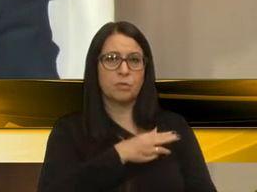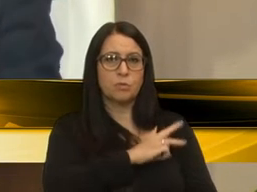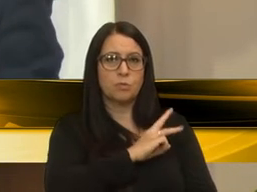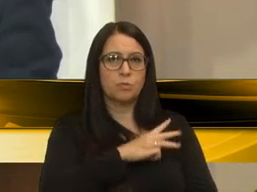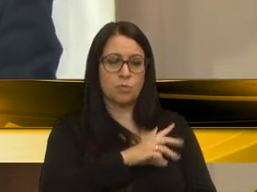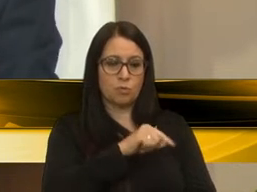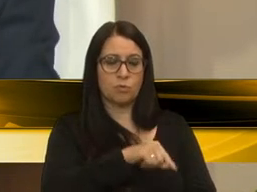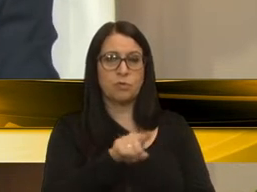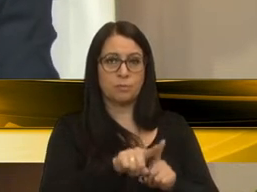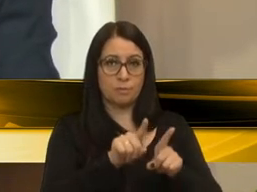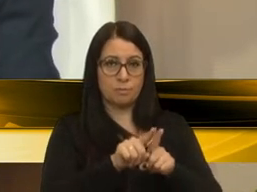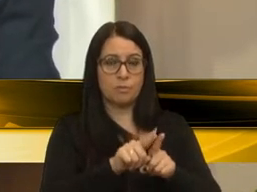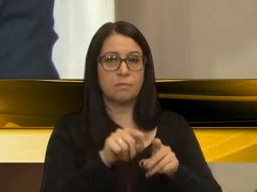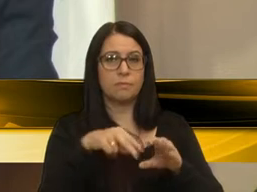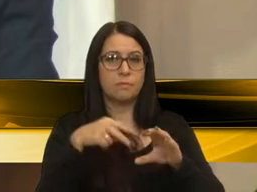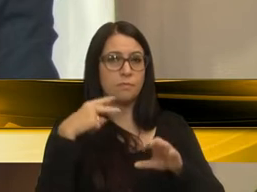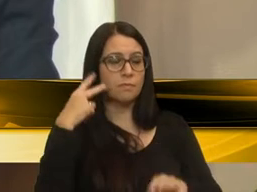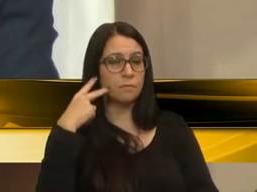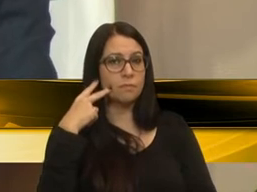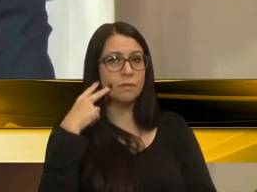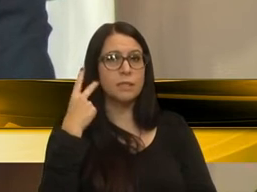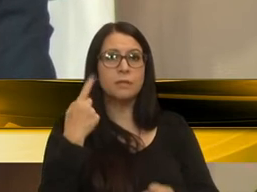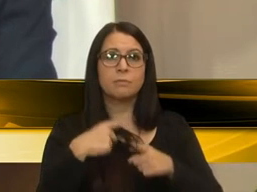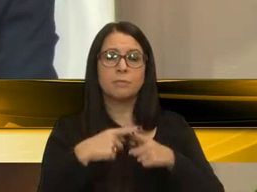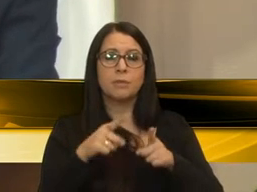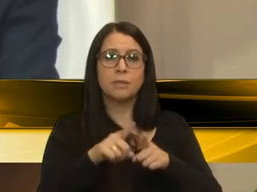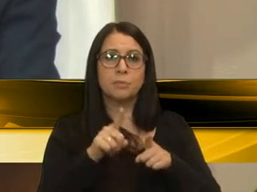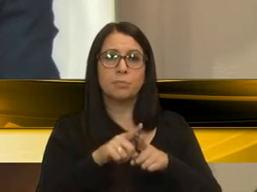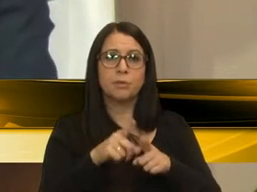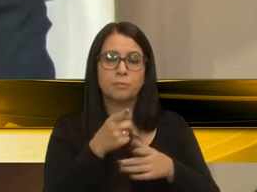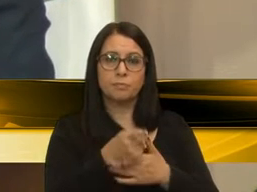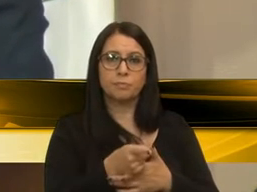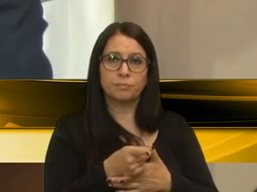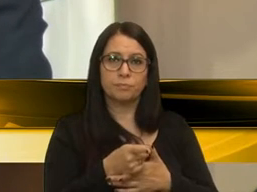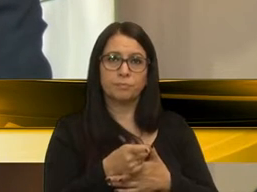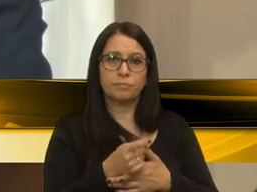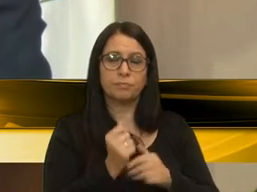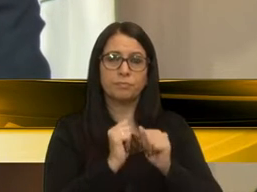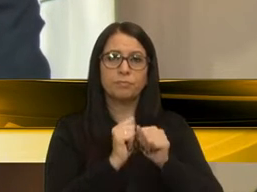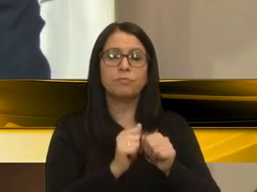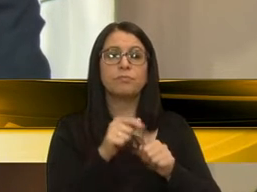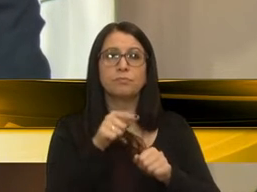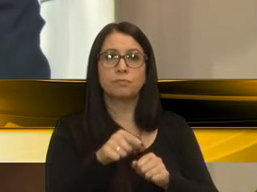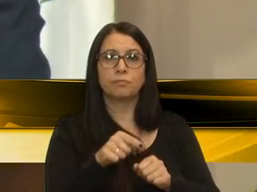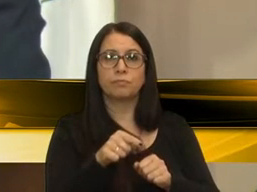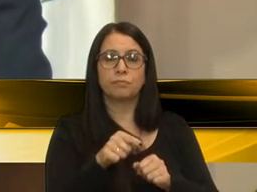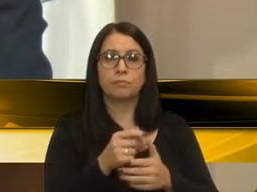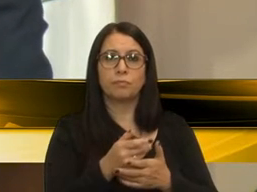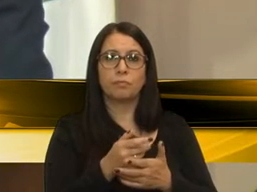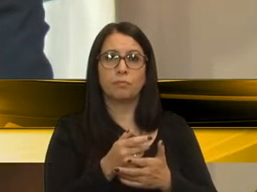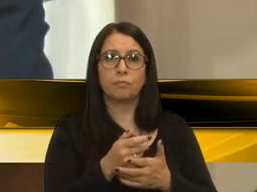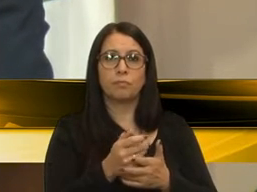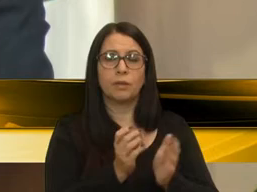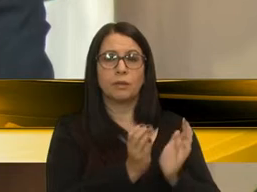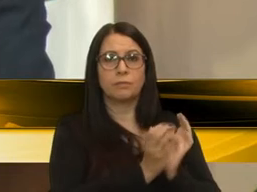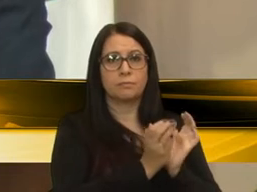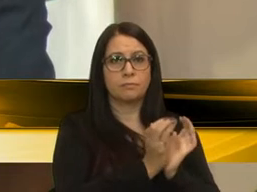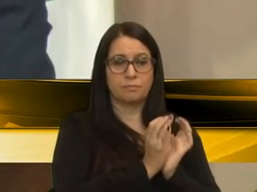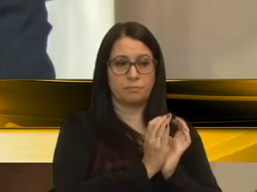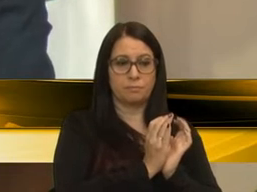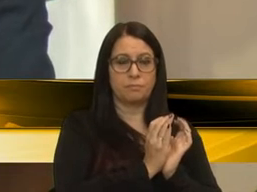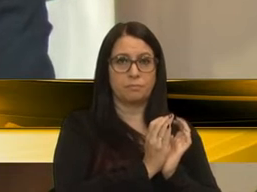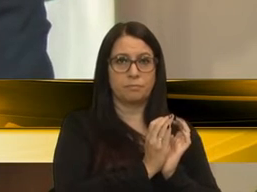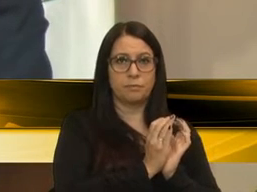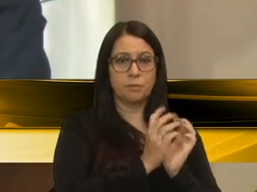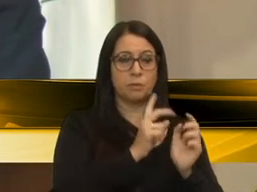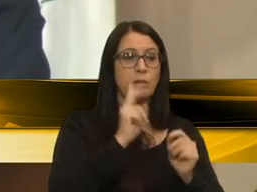ex-colega nosso aqui, vereador, porque ele também é o que está nessa questão aqui da PAI, para